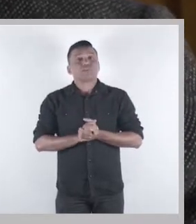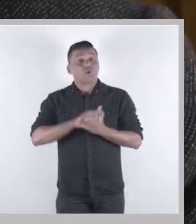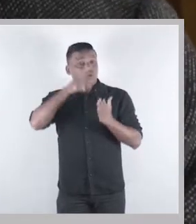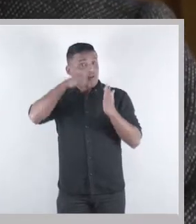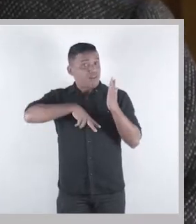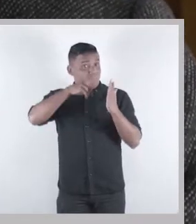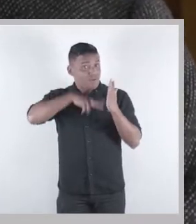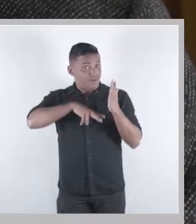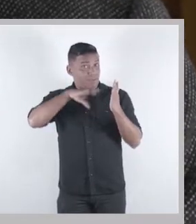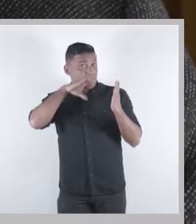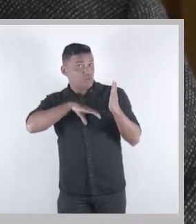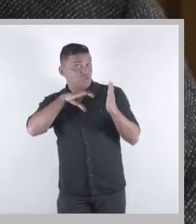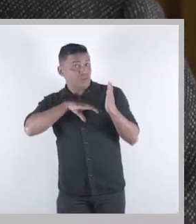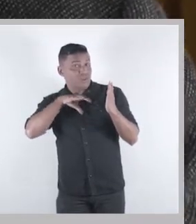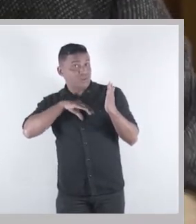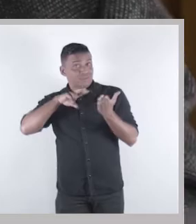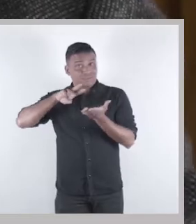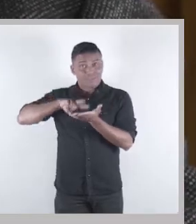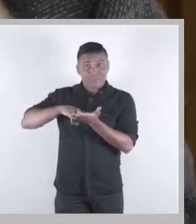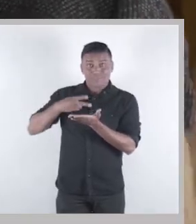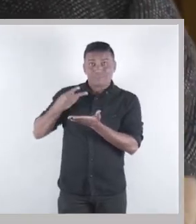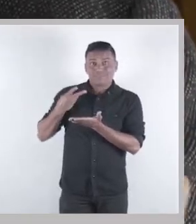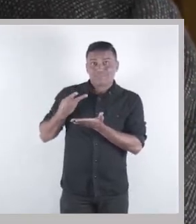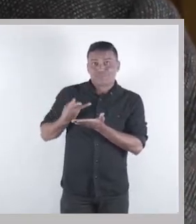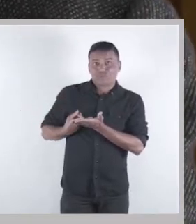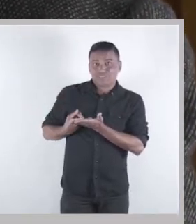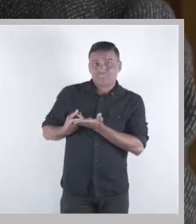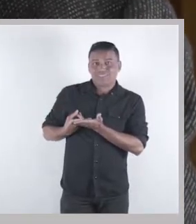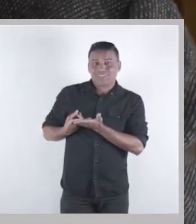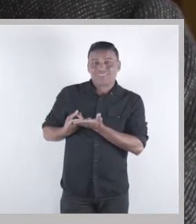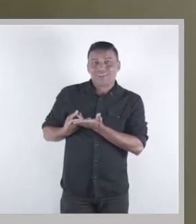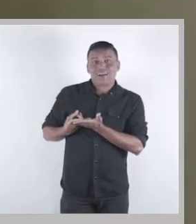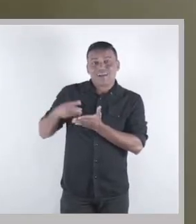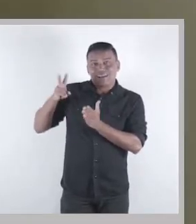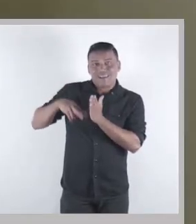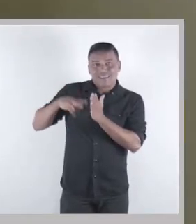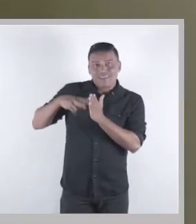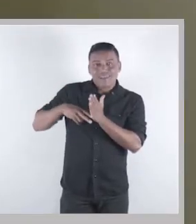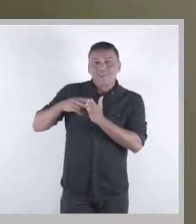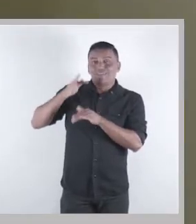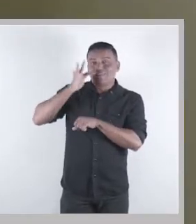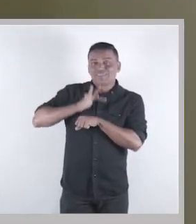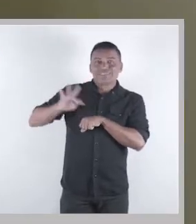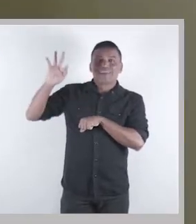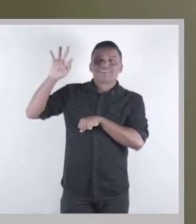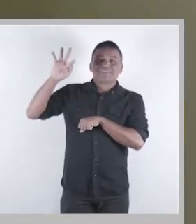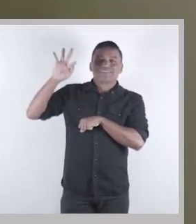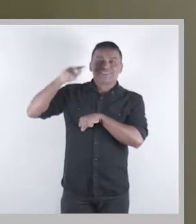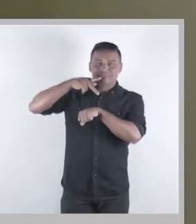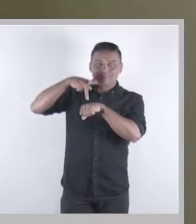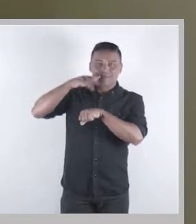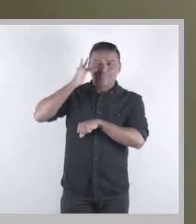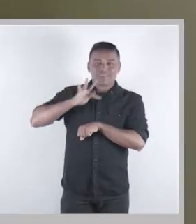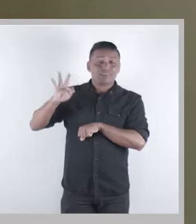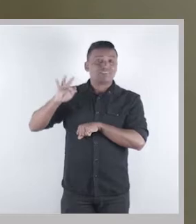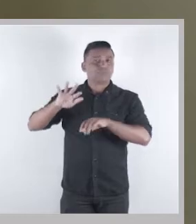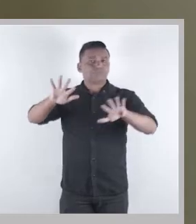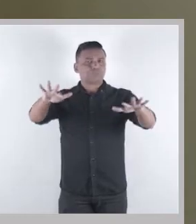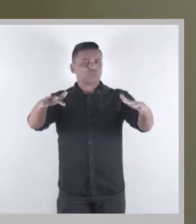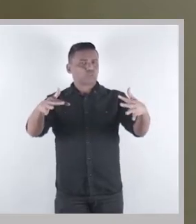seguida Lia em francês de uma plateia muito bacana e foi muito Uma emoção muito